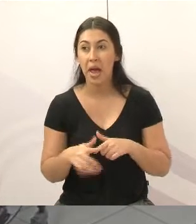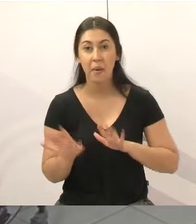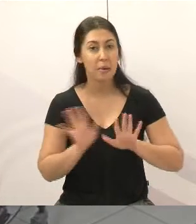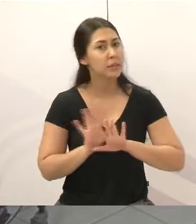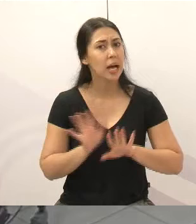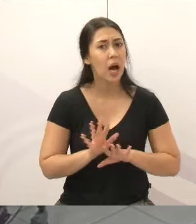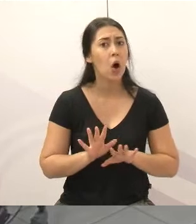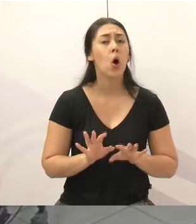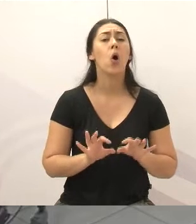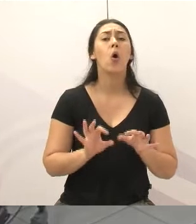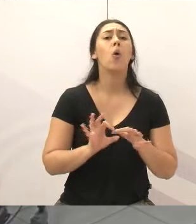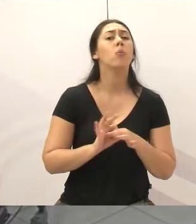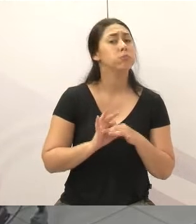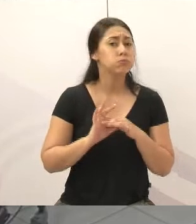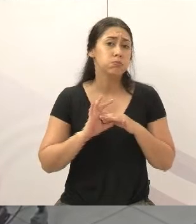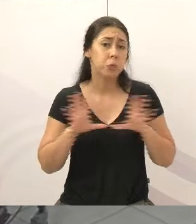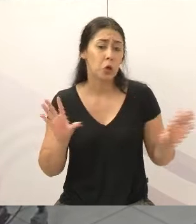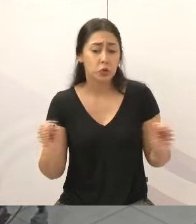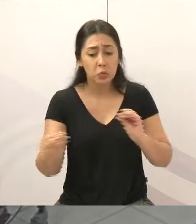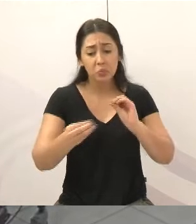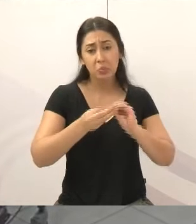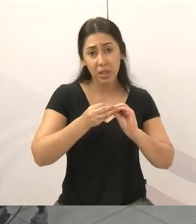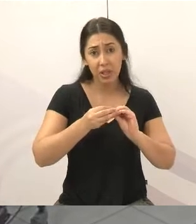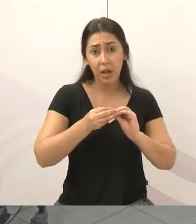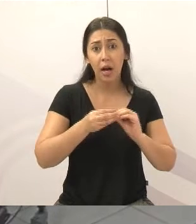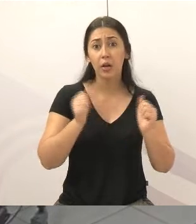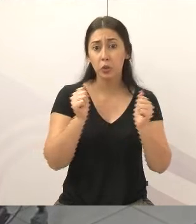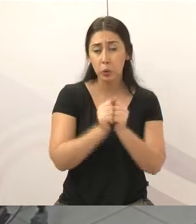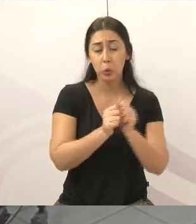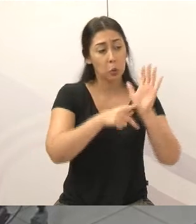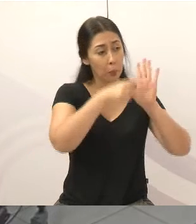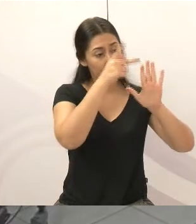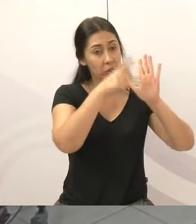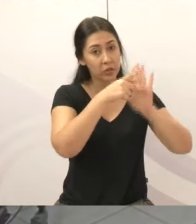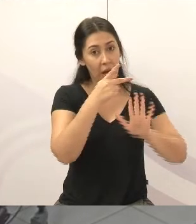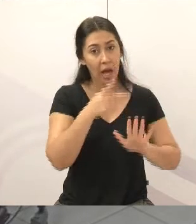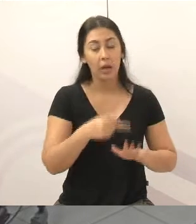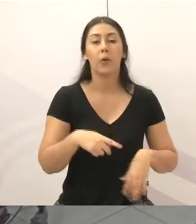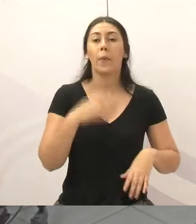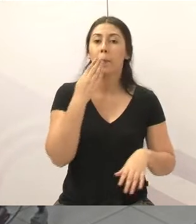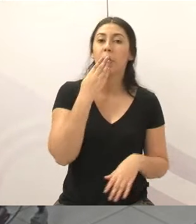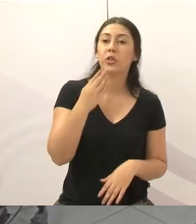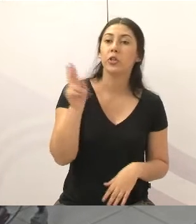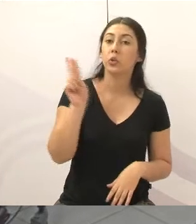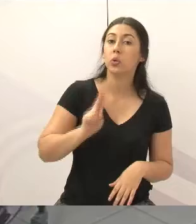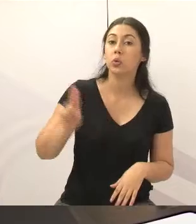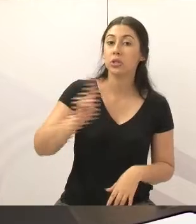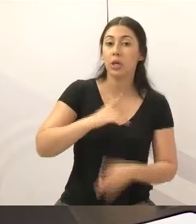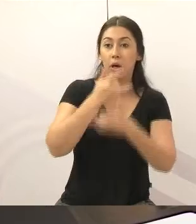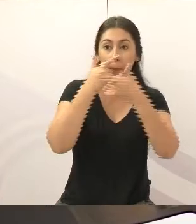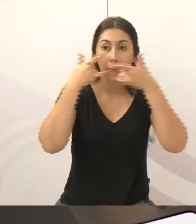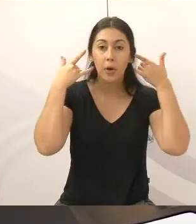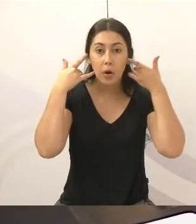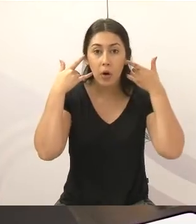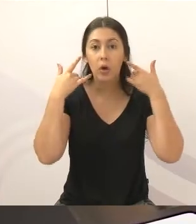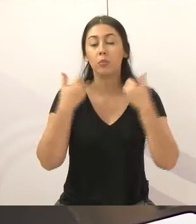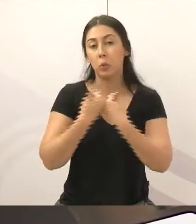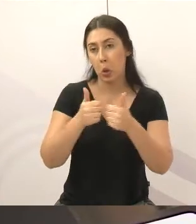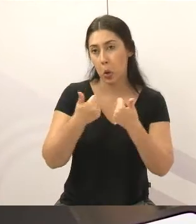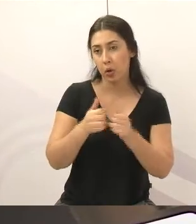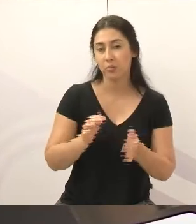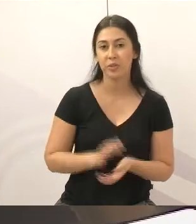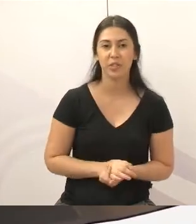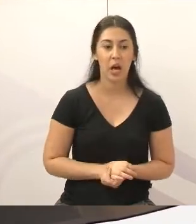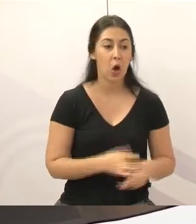emenda, pode fazer uma emenda e emendar no projeto. Mas que fique bem claro, não existe aonde você se contamina mais.